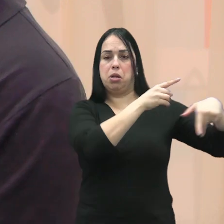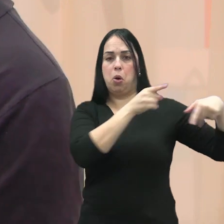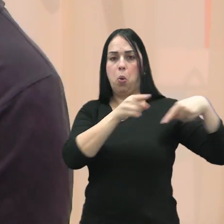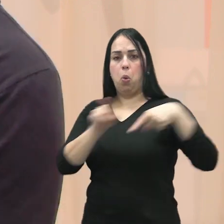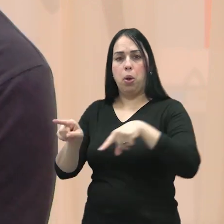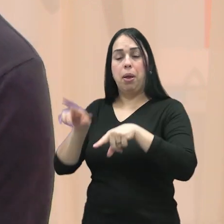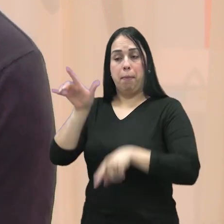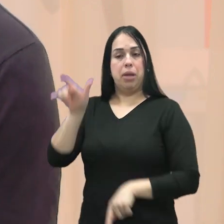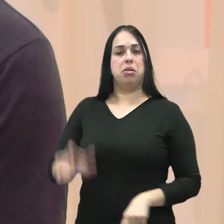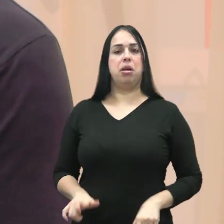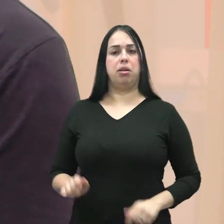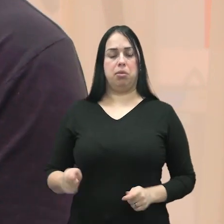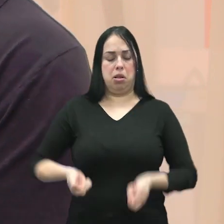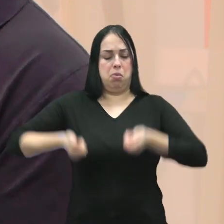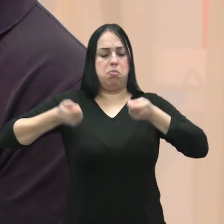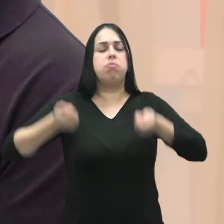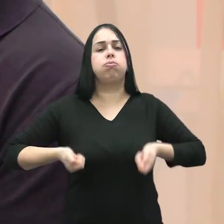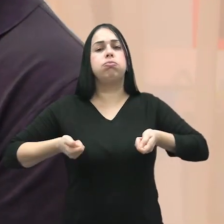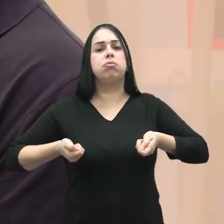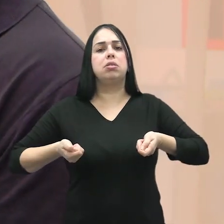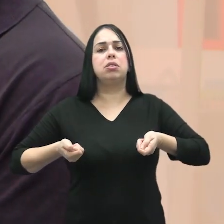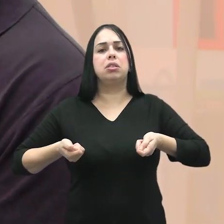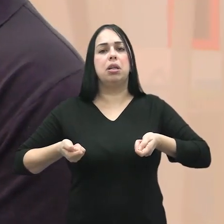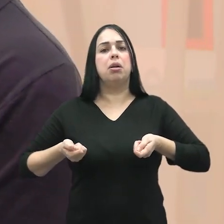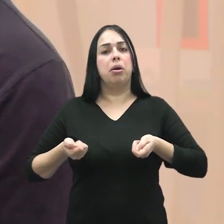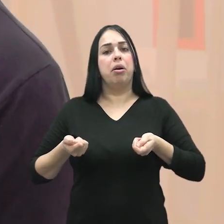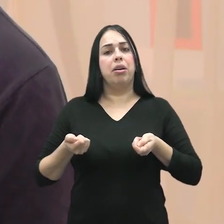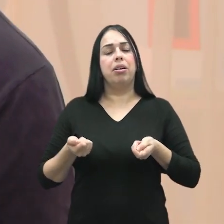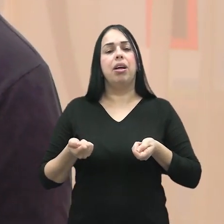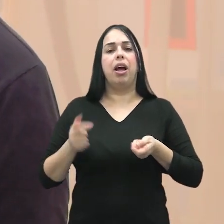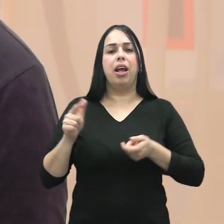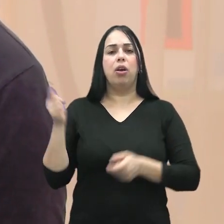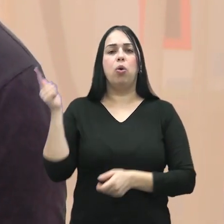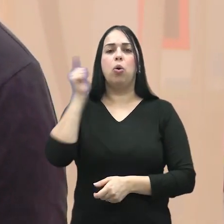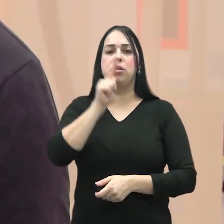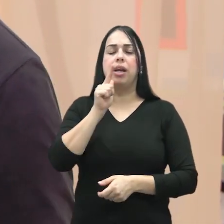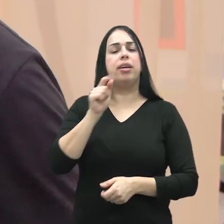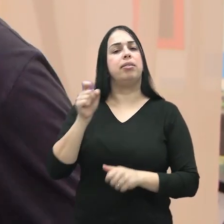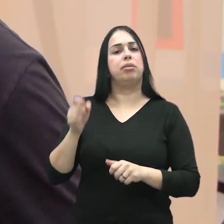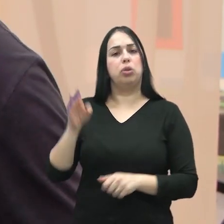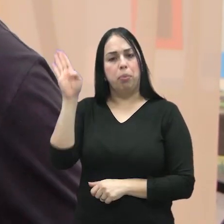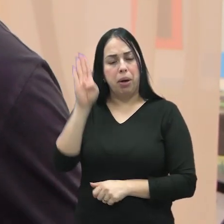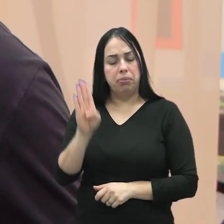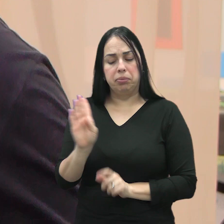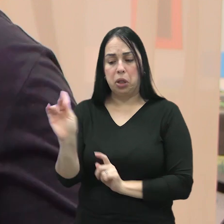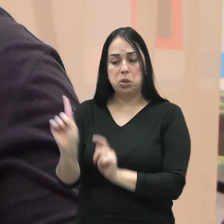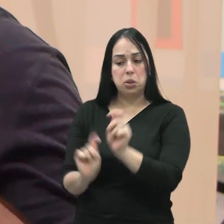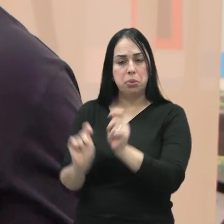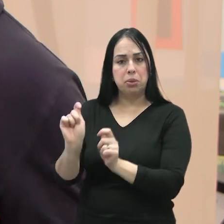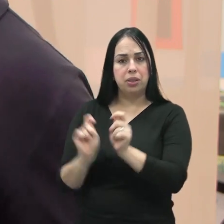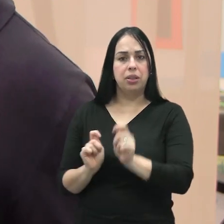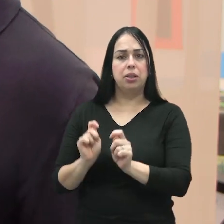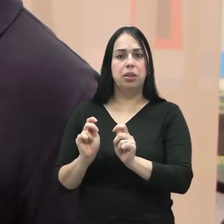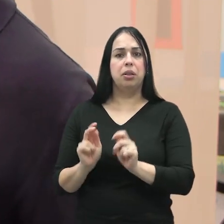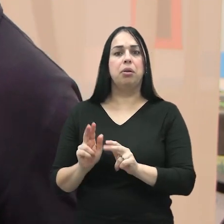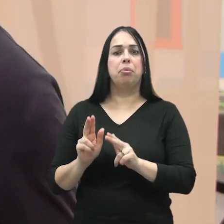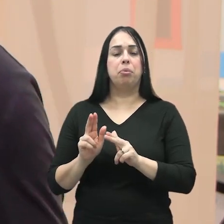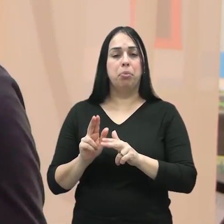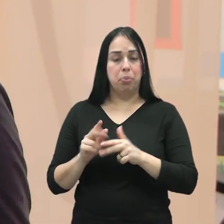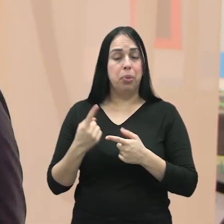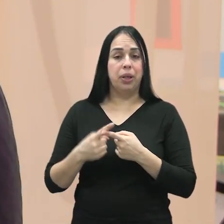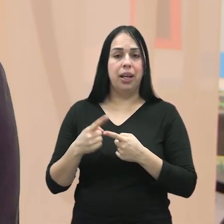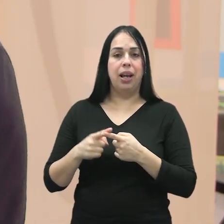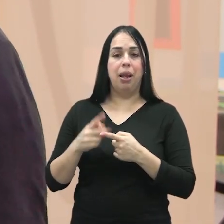que vai garantir, ainda que com pulso firme, daí Marechal de Ferro, a manutenção da República. Então, entende, até por isso ele é visto como um herói